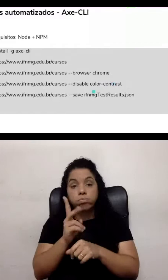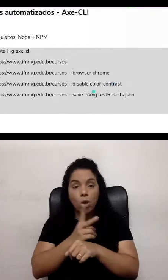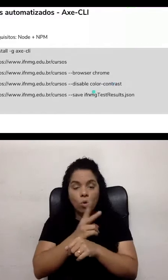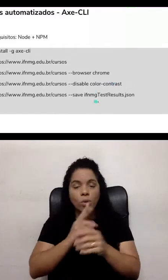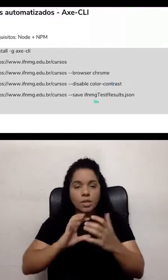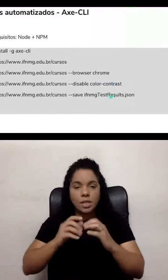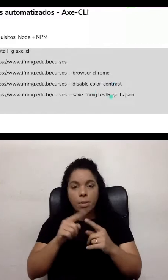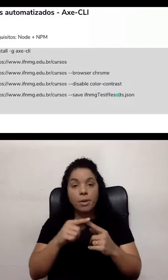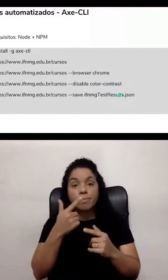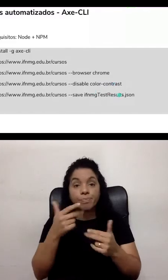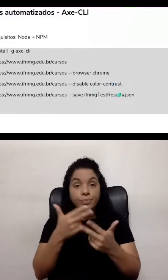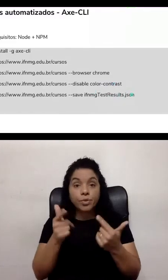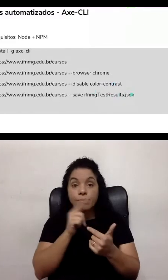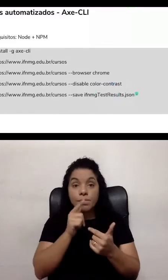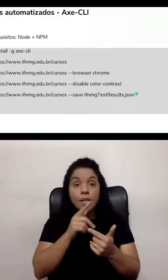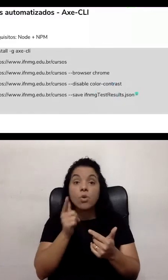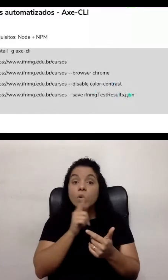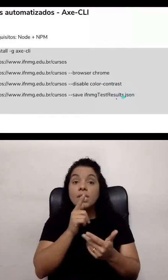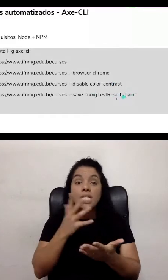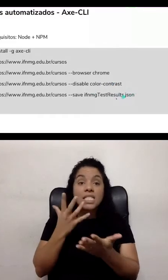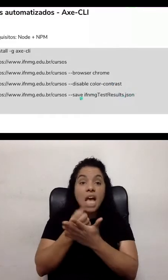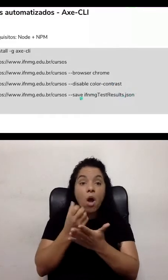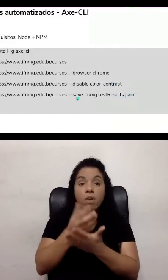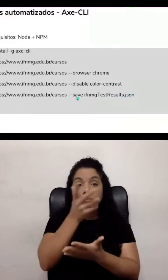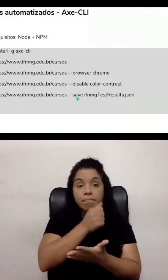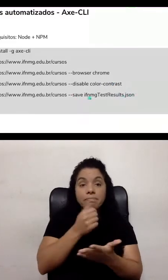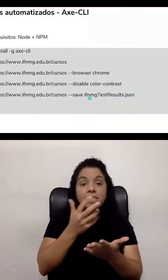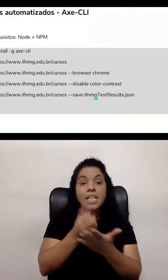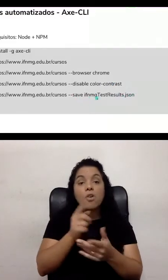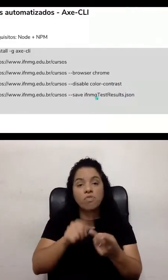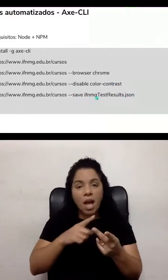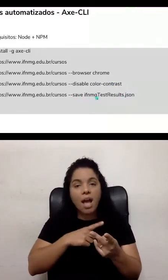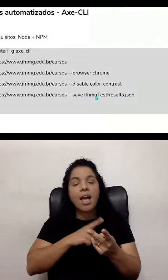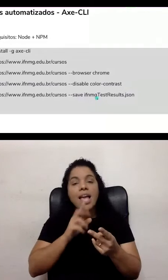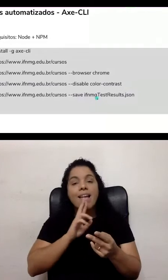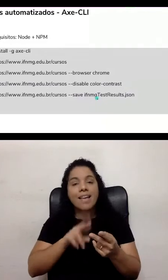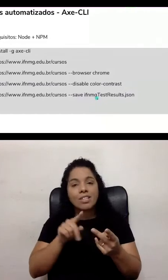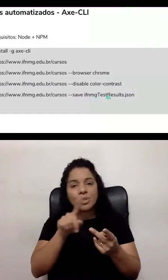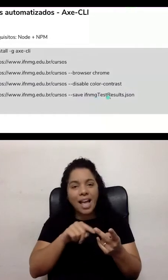legal, eu consigo salvar os resultados apenas colocando essa informação aqui,